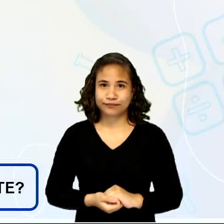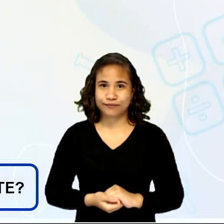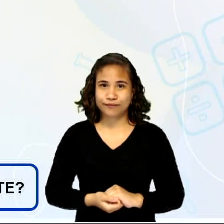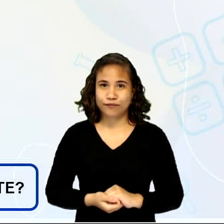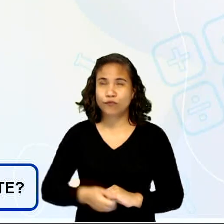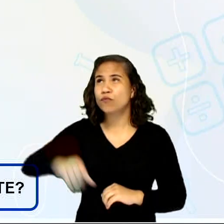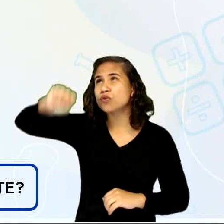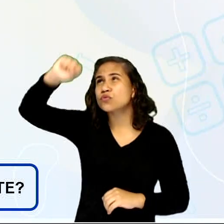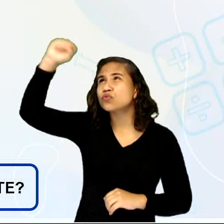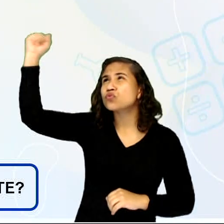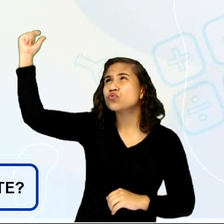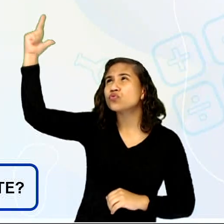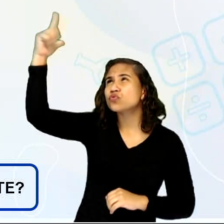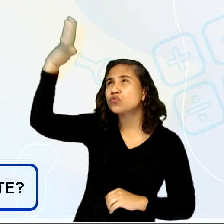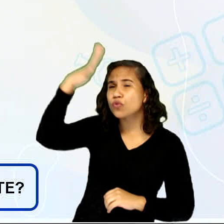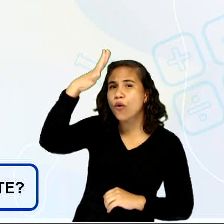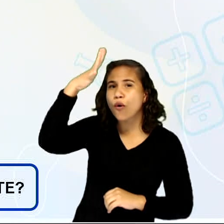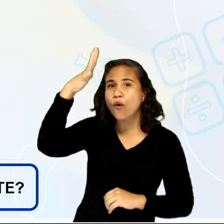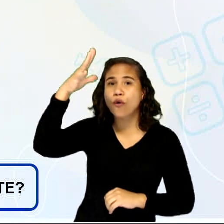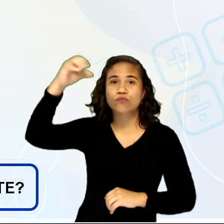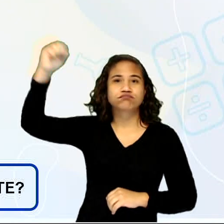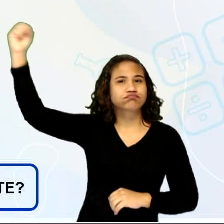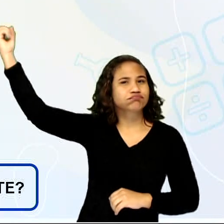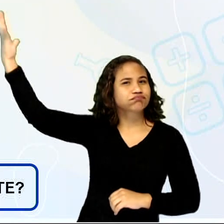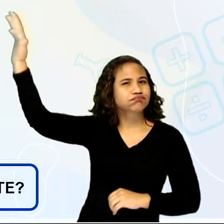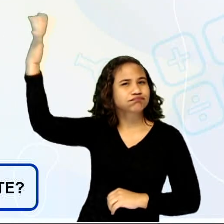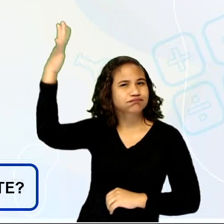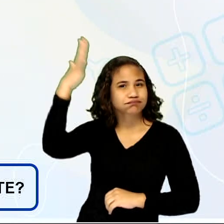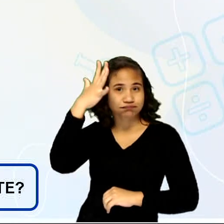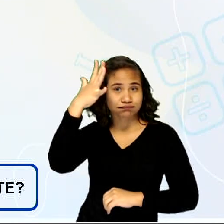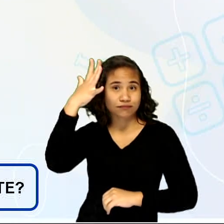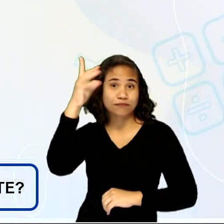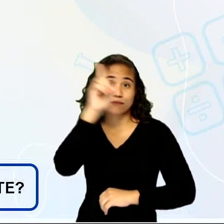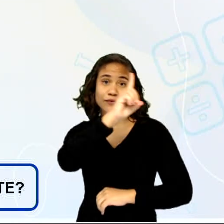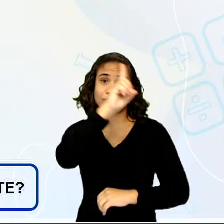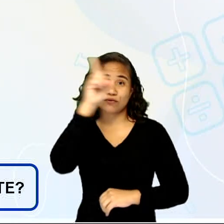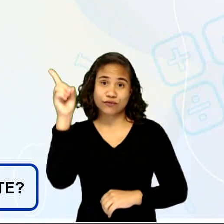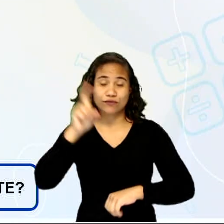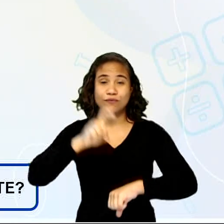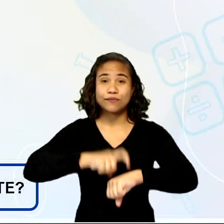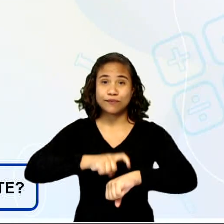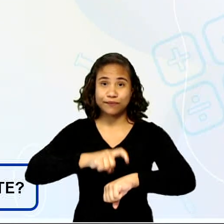O Sol, que é o astro que ilumina o céu de dia.